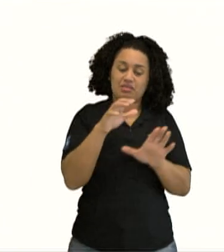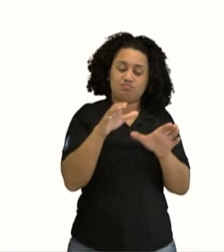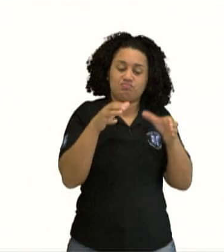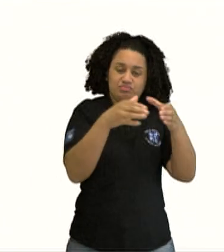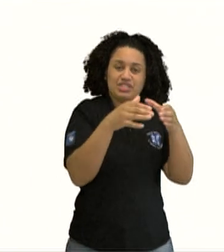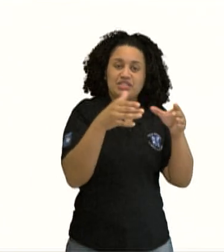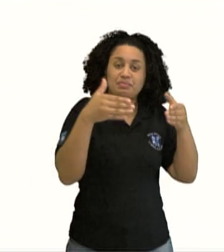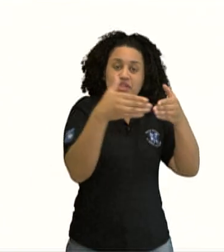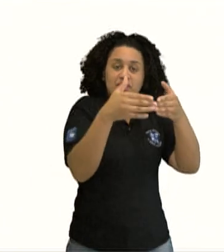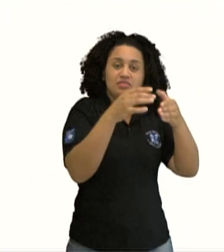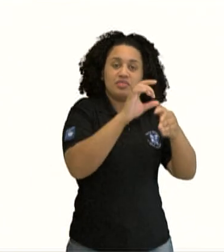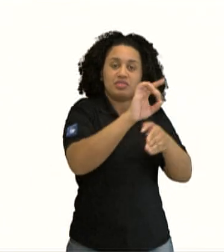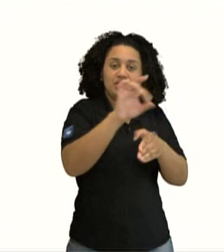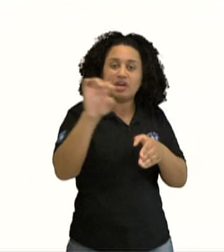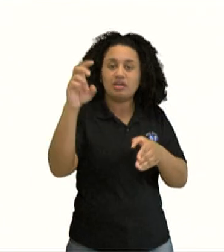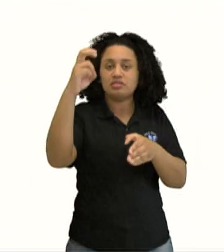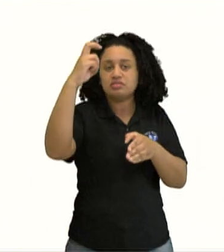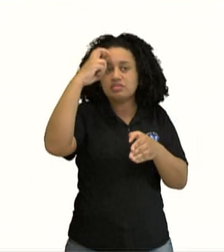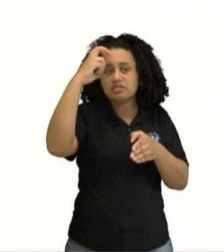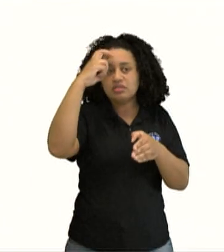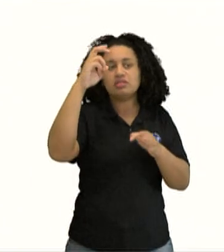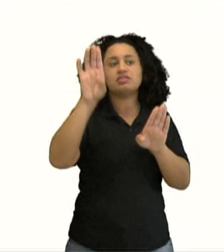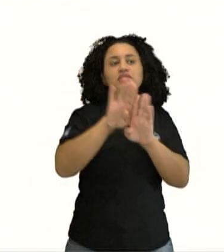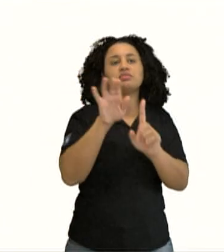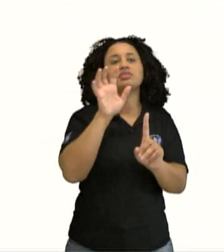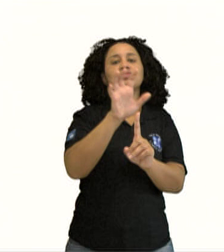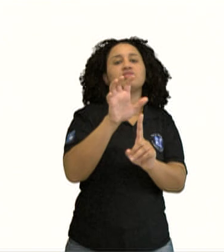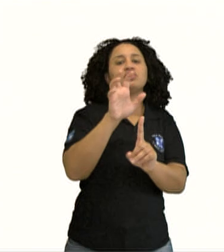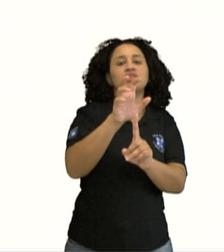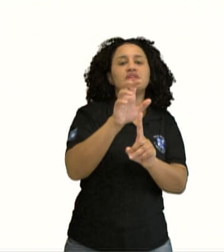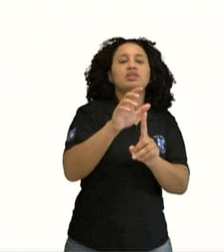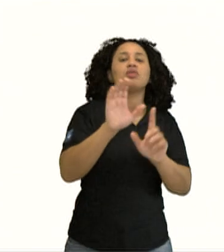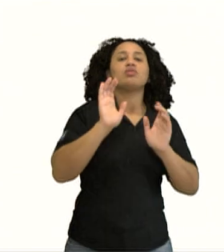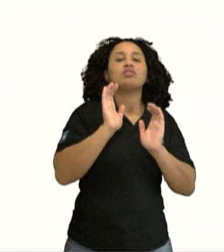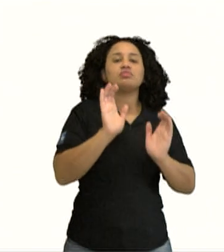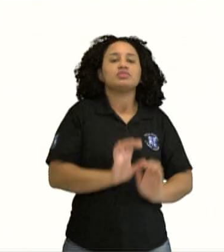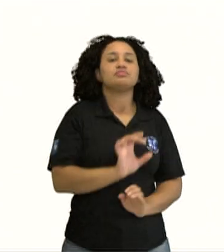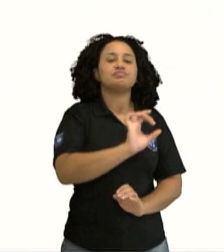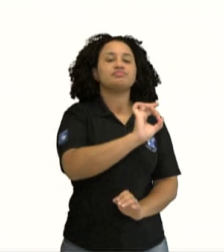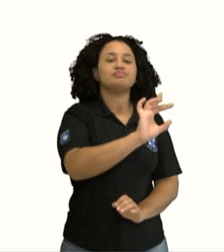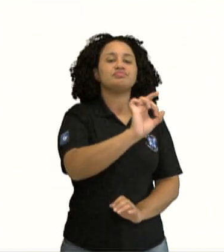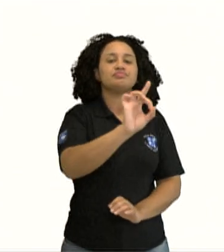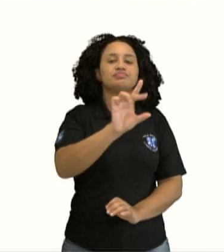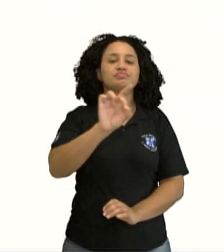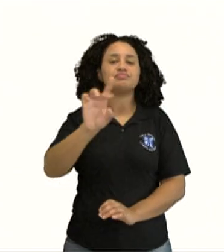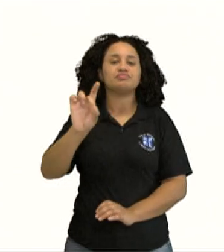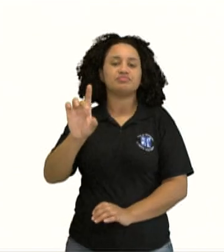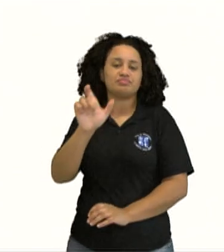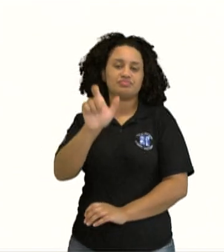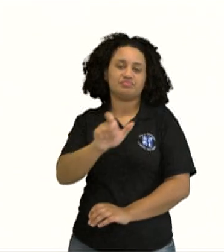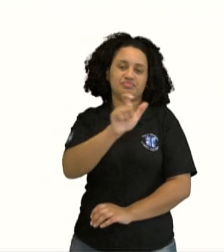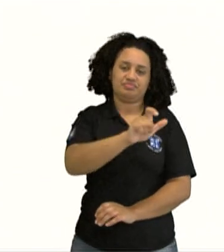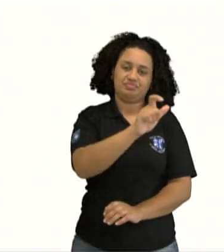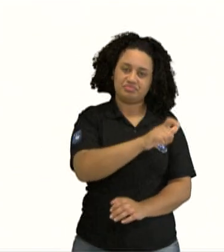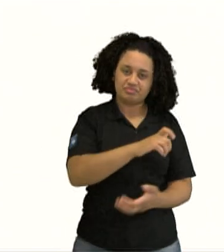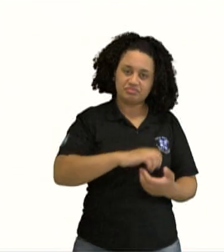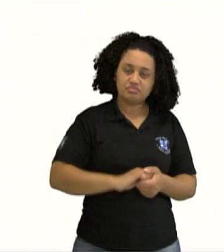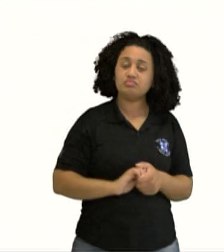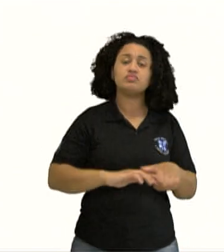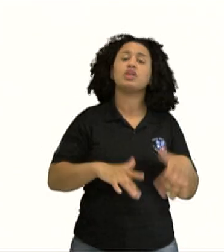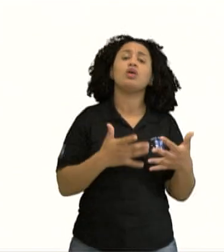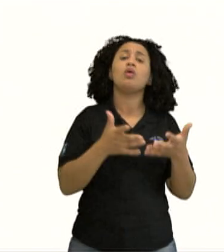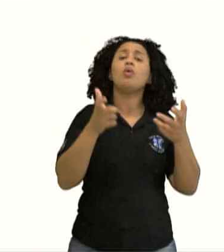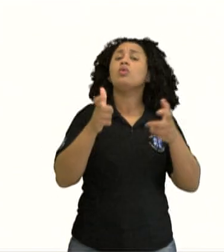cada cultura influi sobre o comportamento dos indivíduos. Veja bem, onde que nós vemos, por